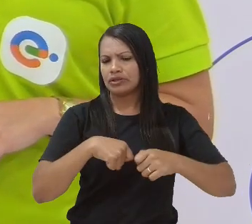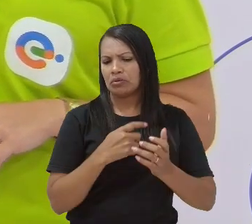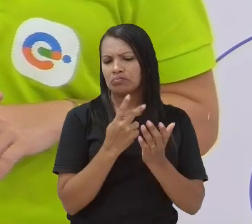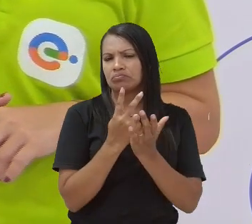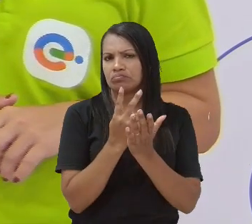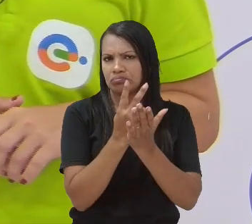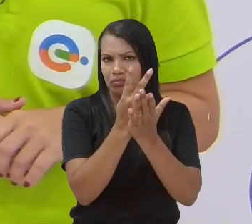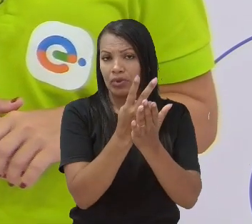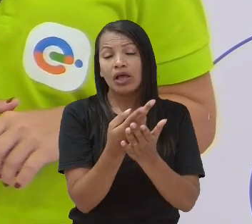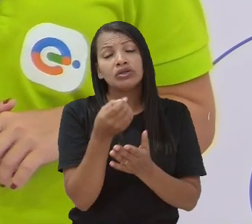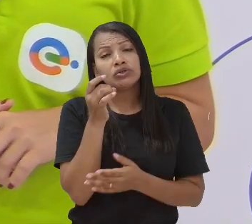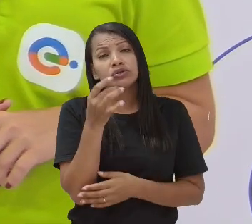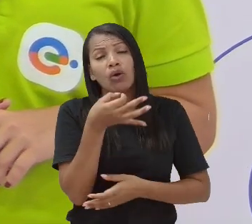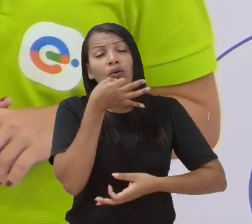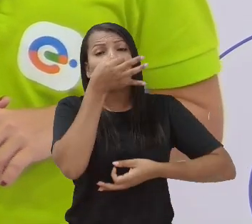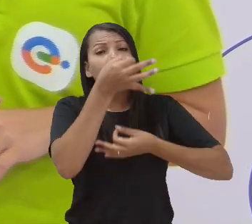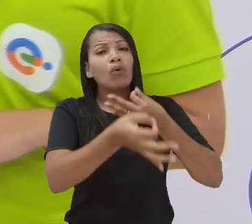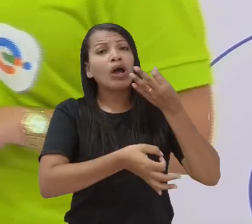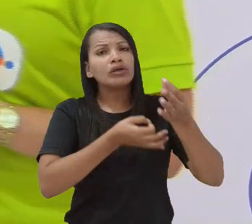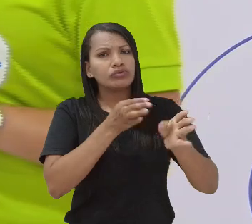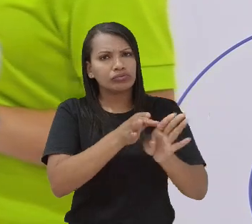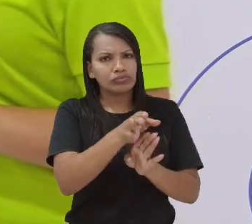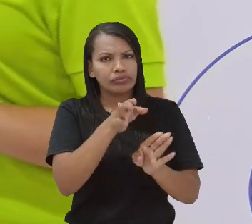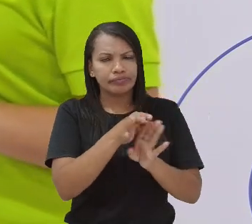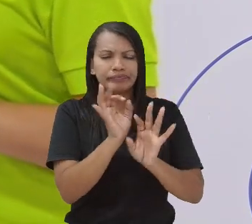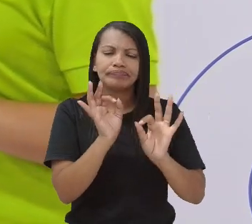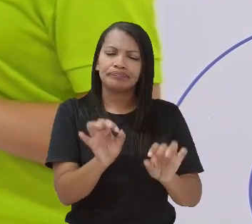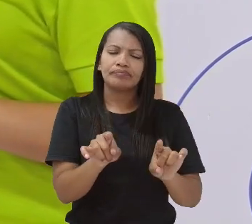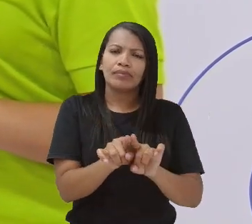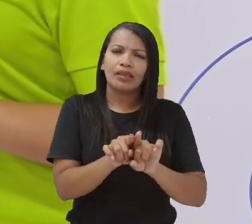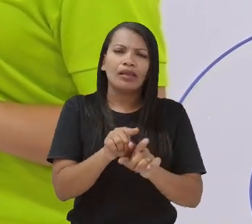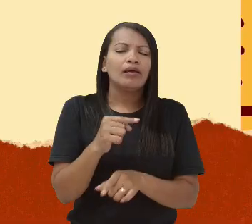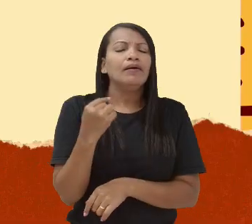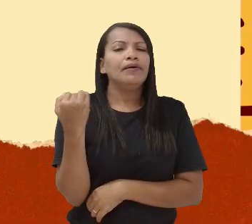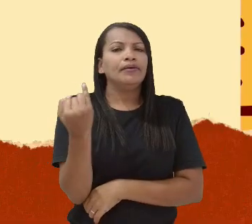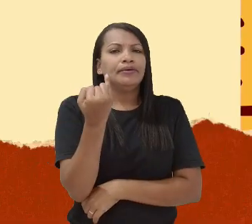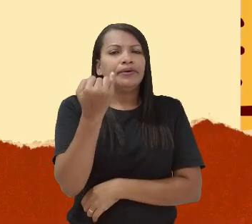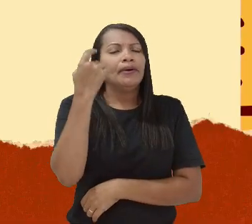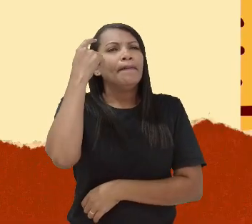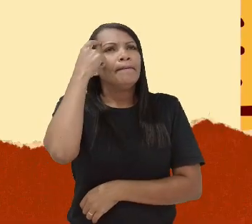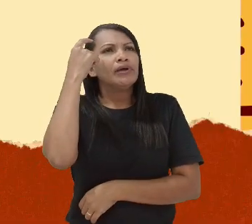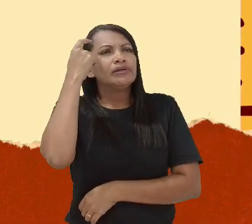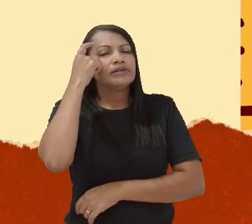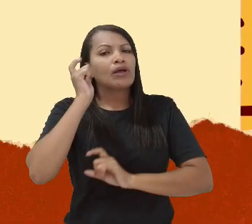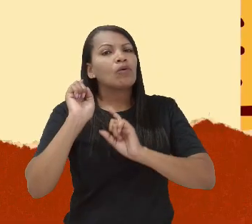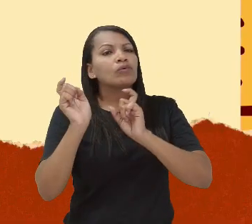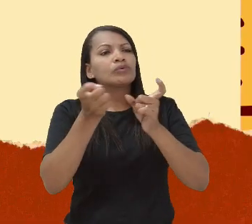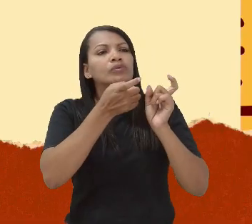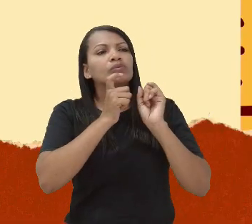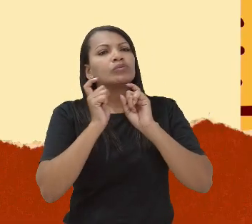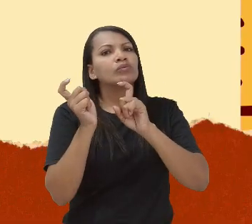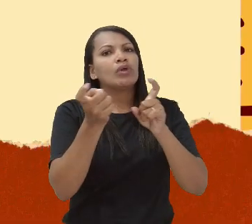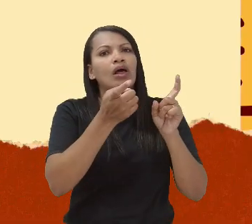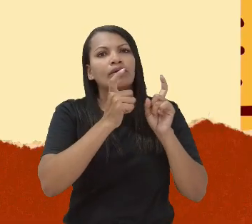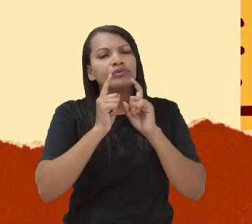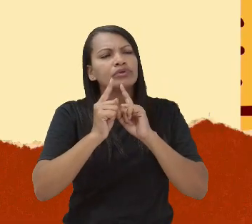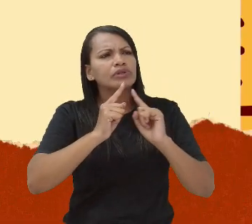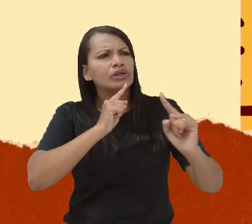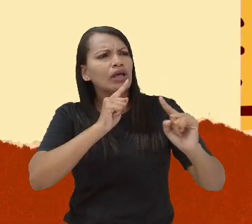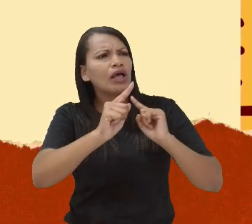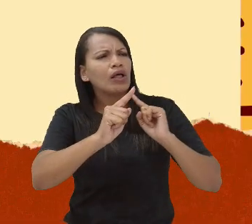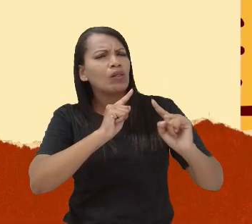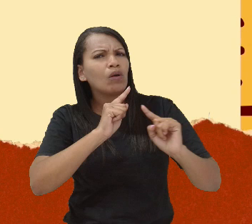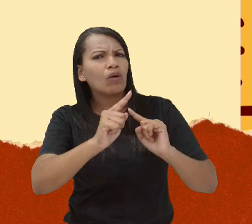vamos ver mais sugestões, tá? Então, também bem importante pensar nessa roda de diálogo com os estudantes sobre situações de